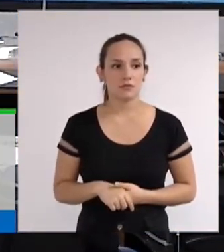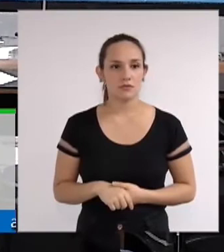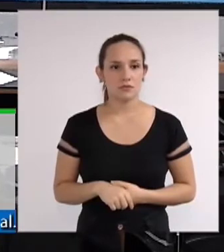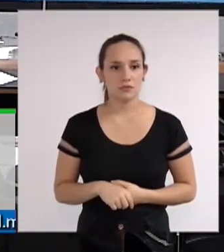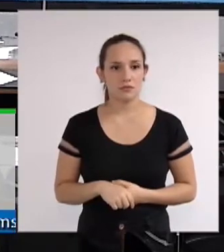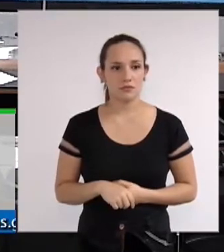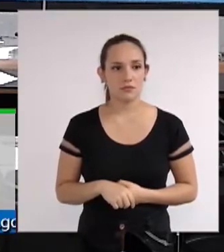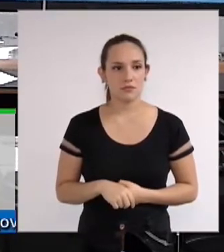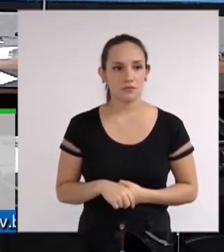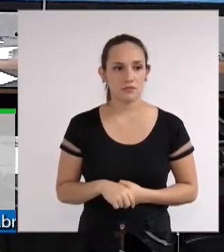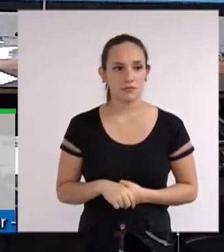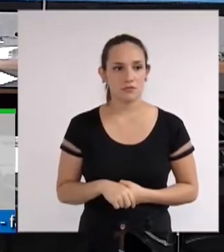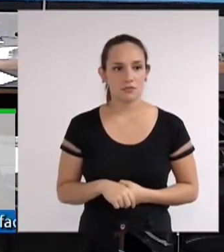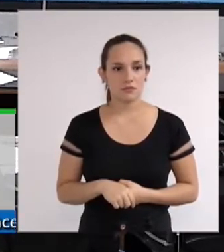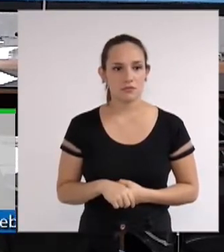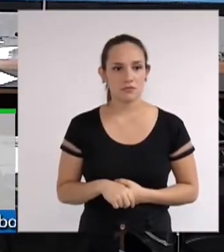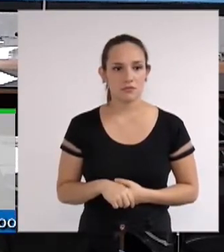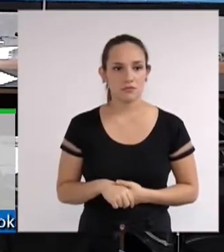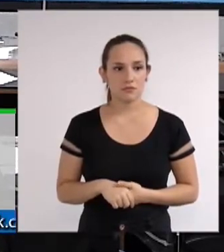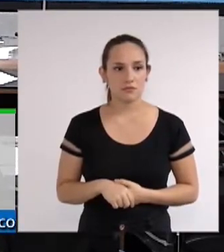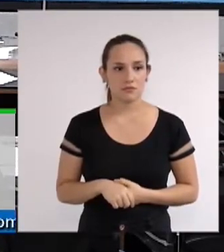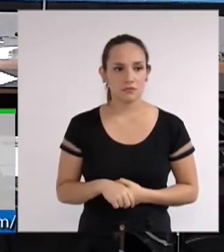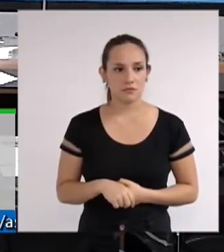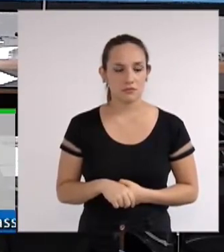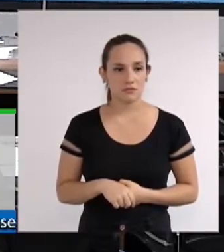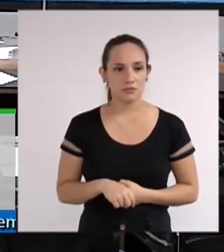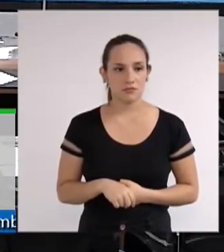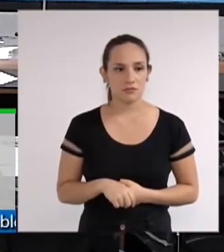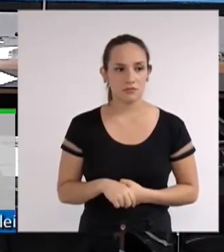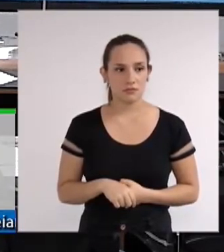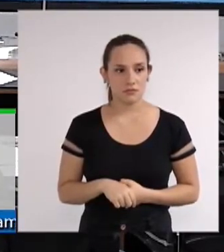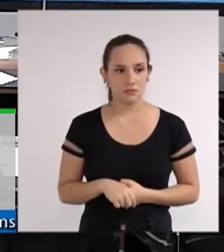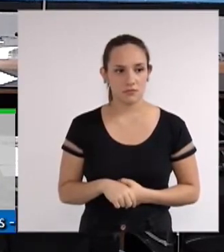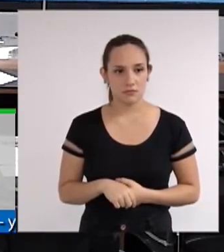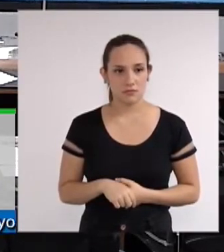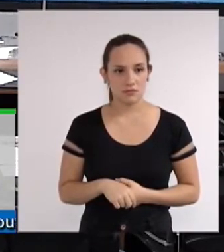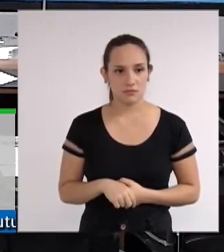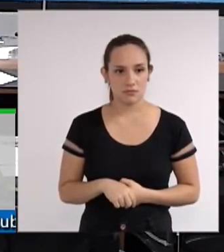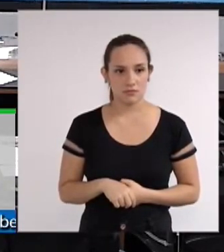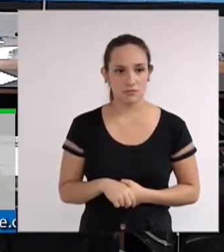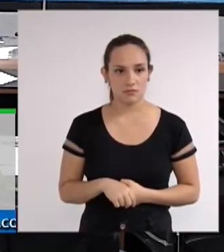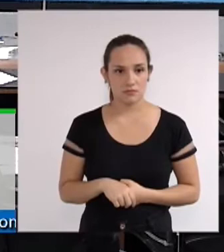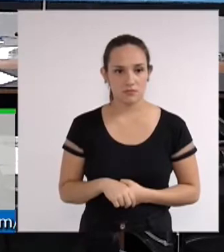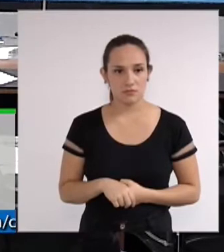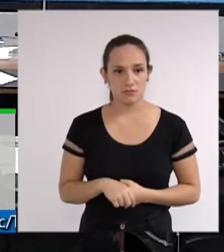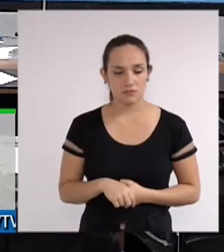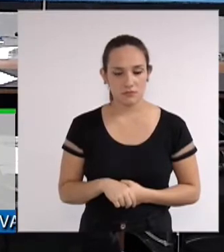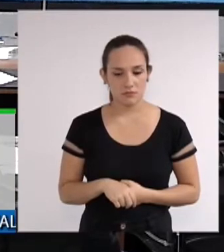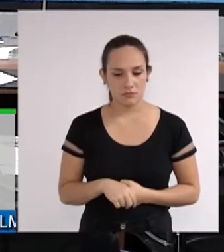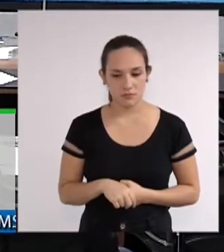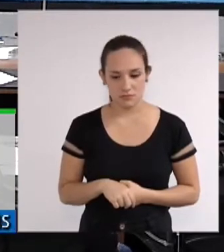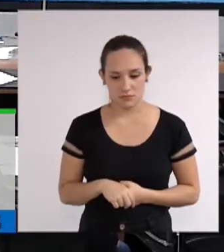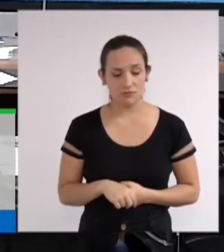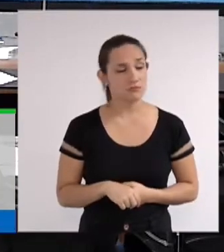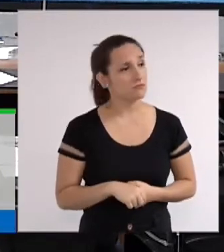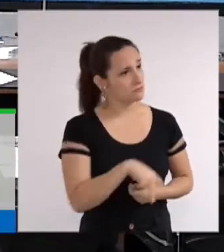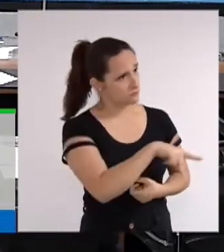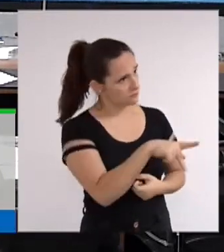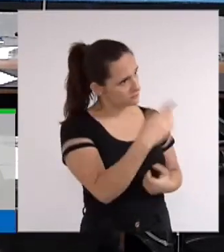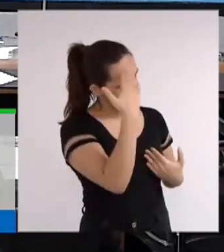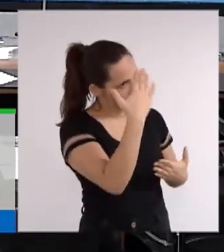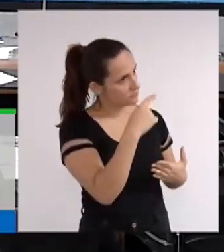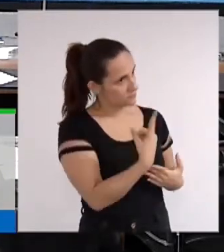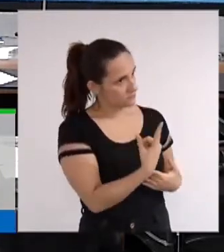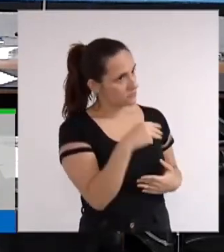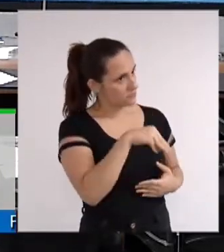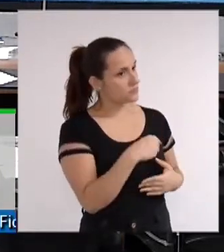Presidente, me permita um minuto fazer um acréscimo a respeito da... Esta presidência concede